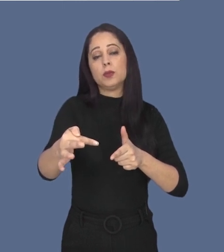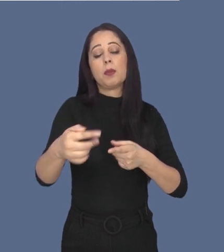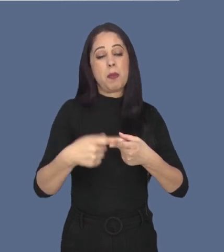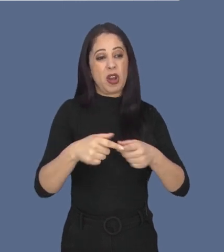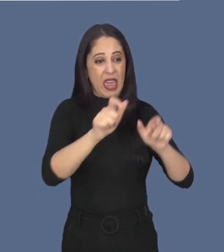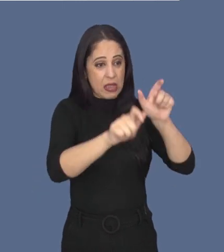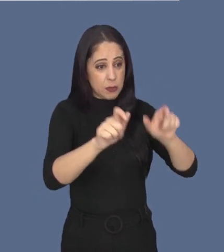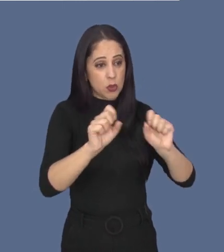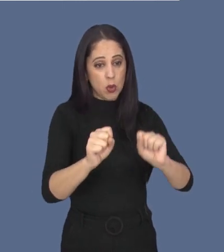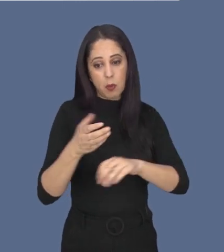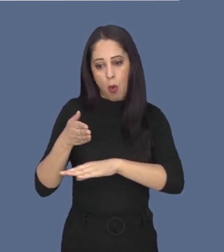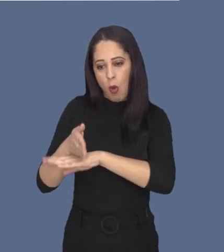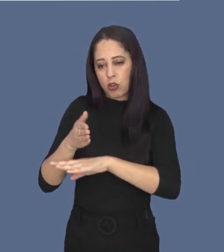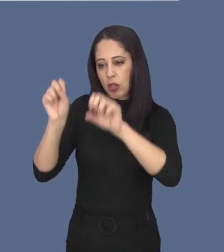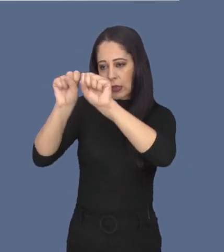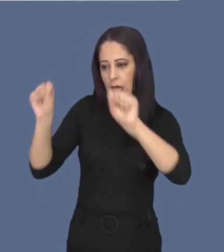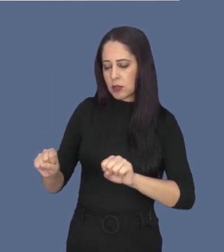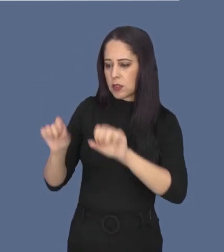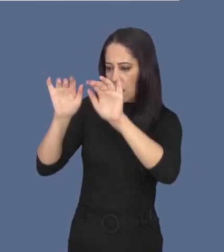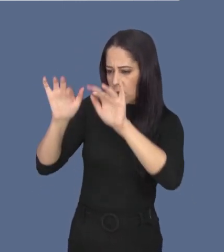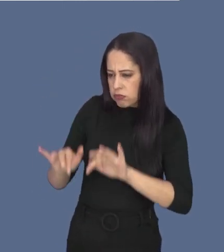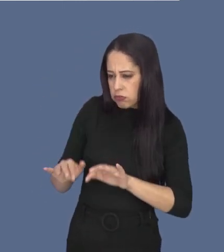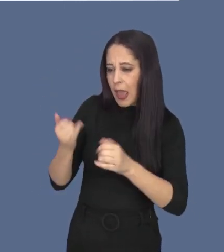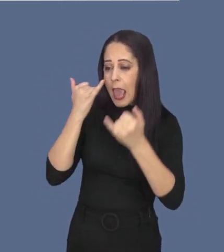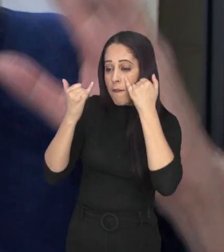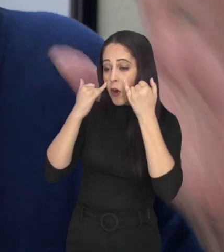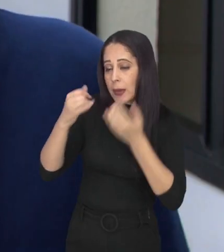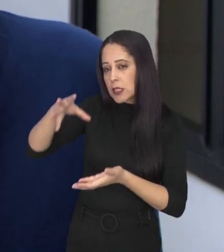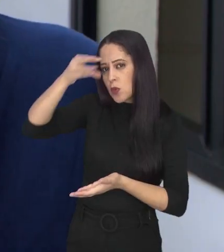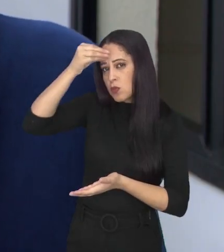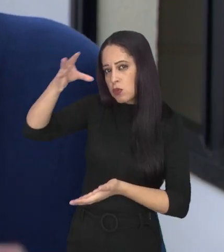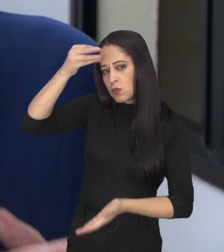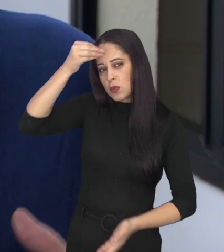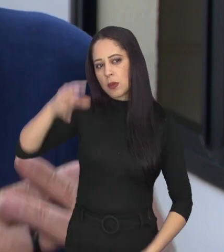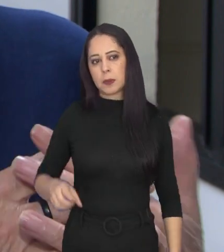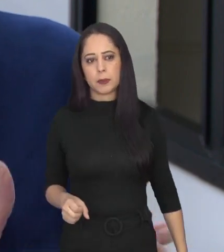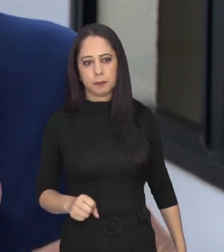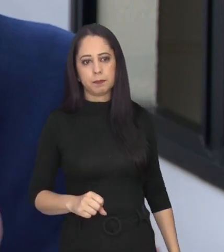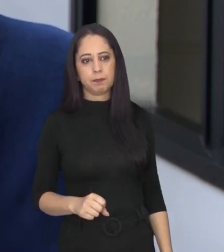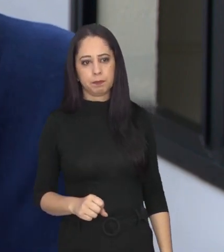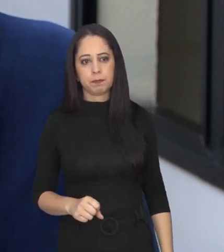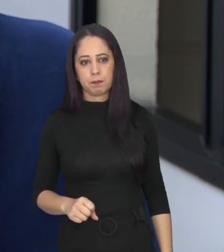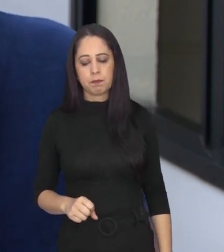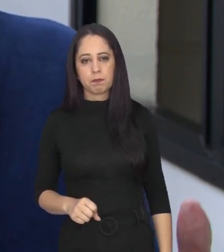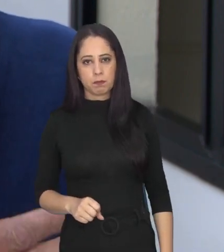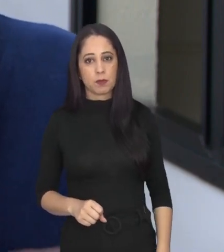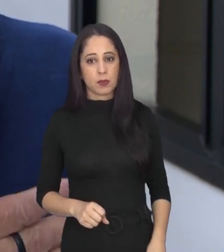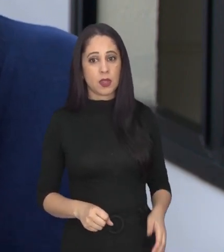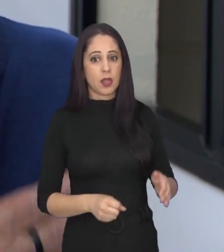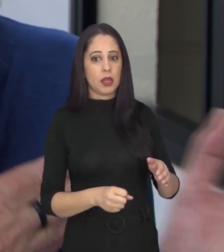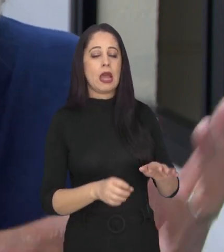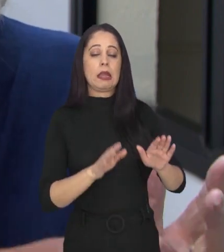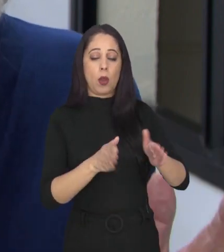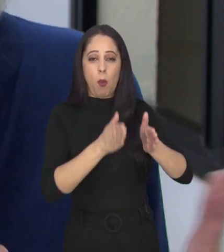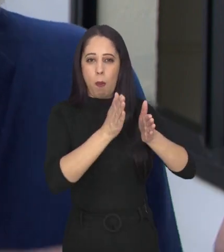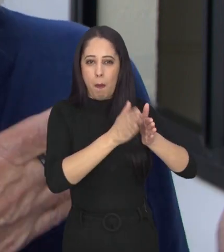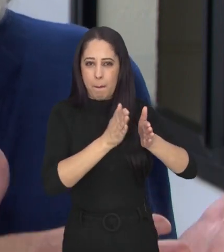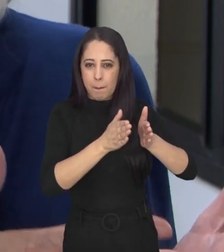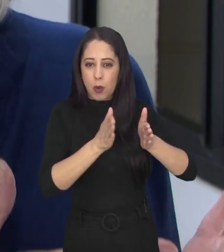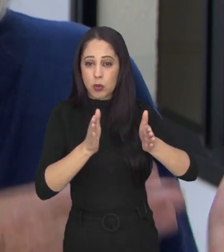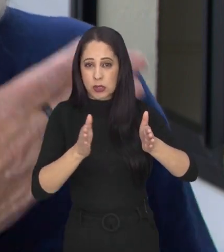situação legal nos bairros antes de qualquer negociação. É um processo que porque ajuda a não adquirir os